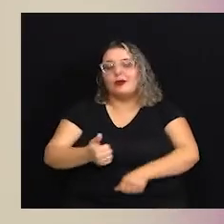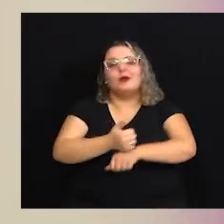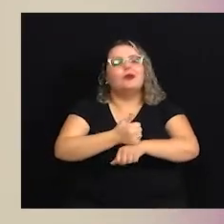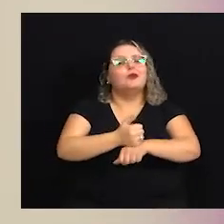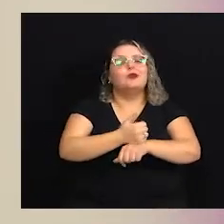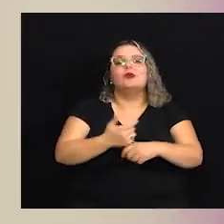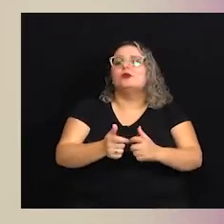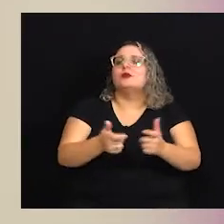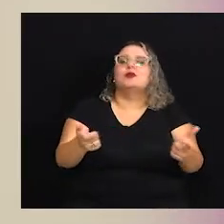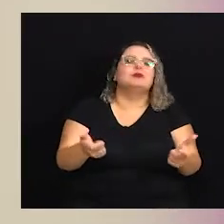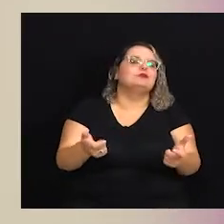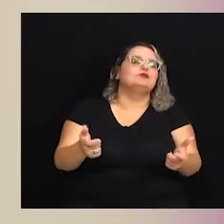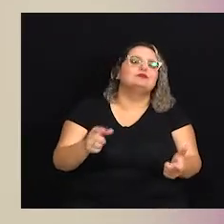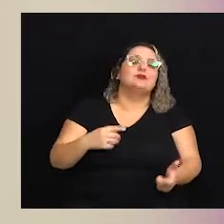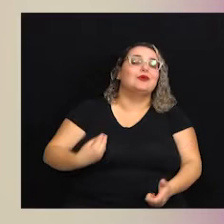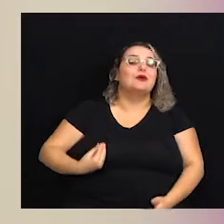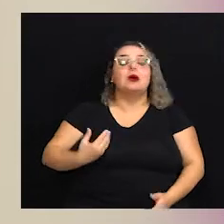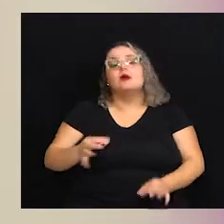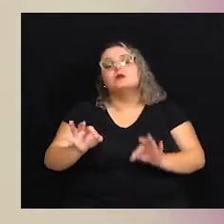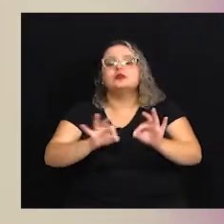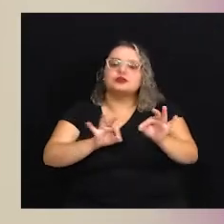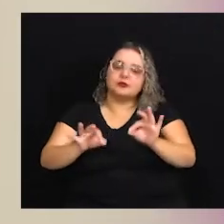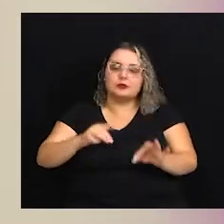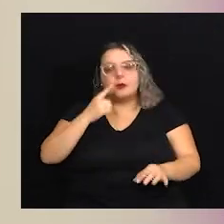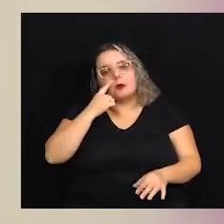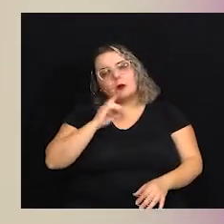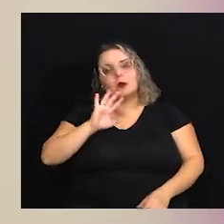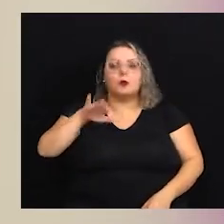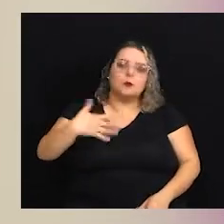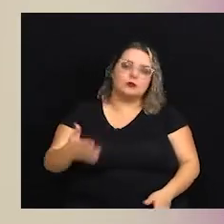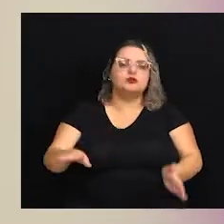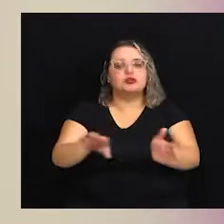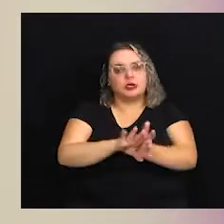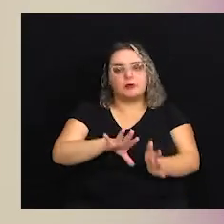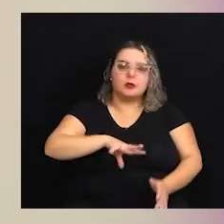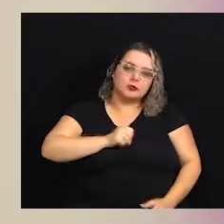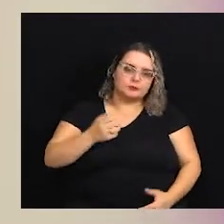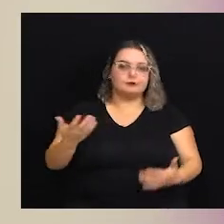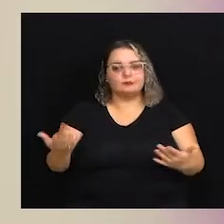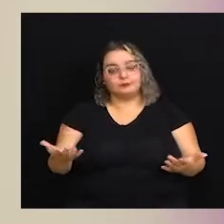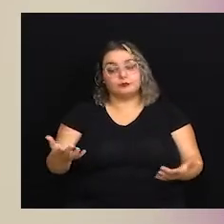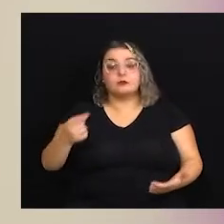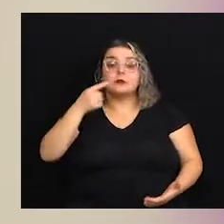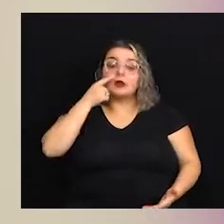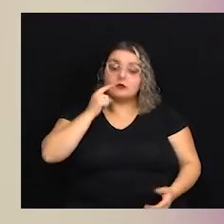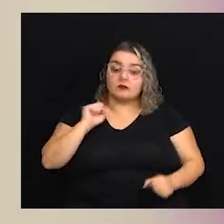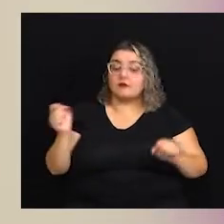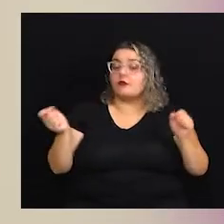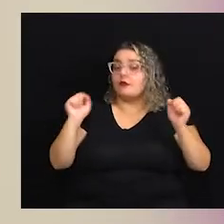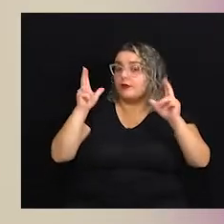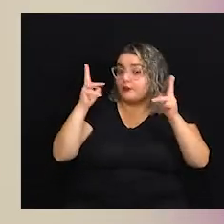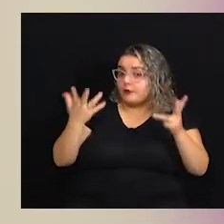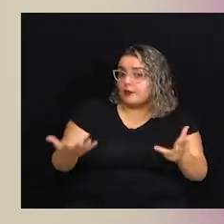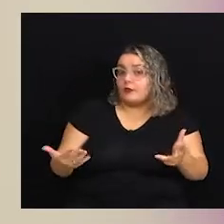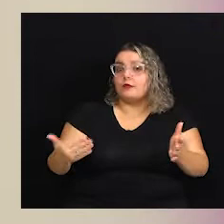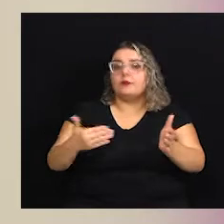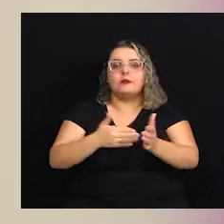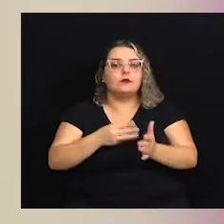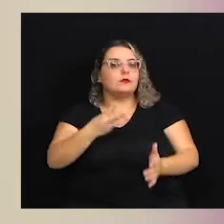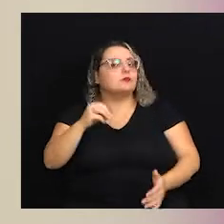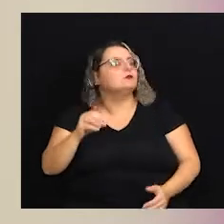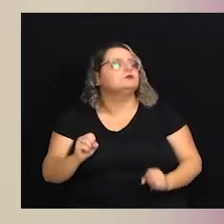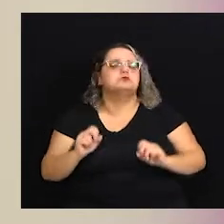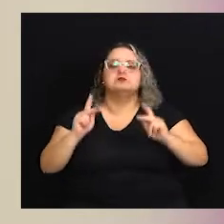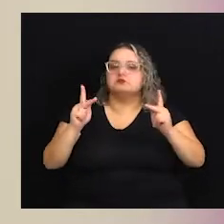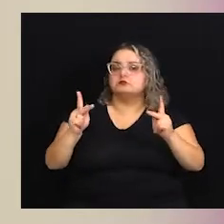maioria, não tá preparado. Vivi, vamos te preparar para quando chegar a sua menopausa. Olha, Vivi, fica atenta, até 30 tudo